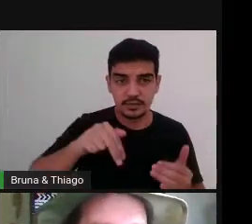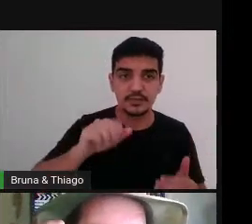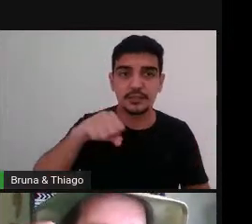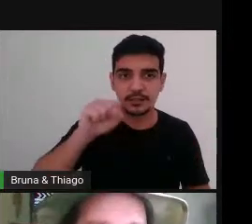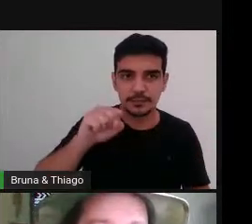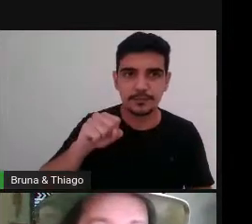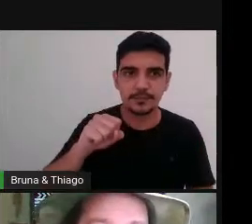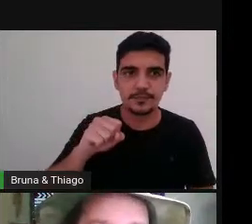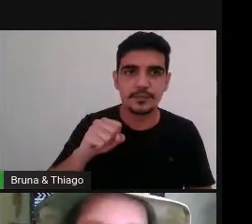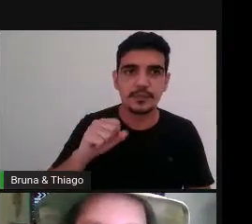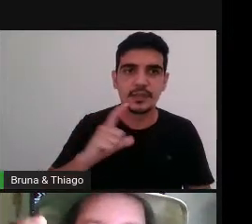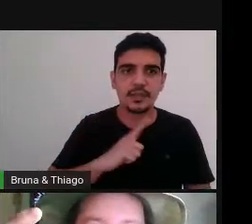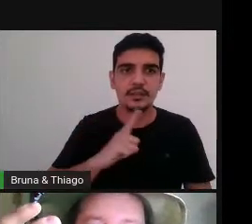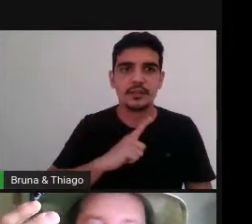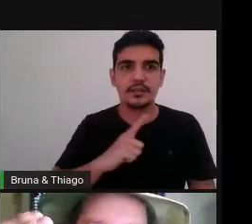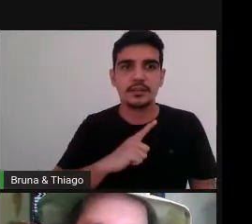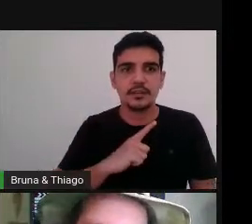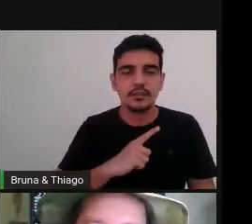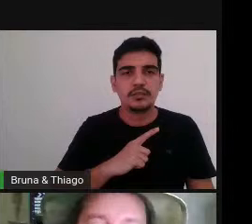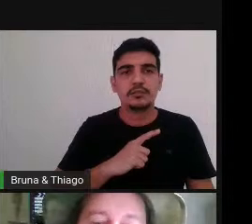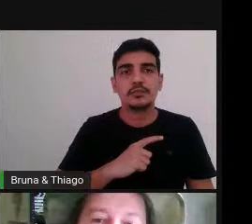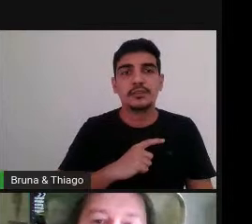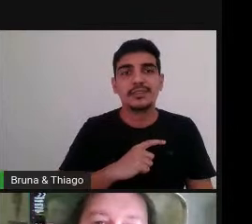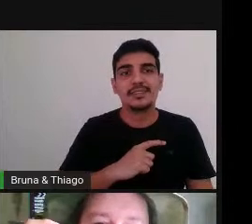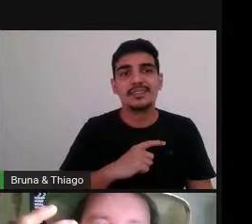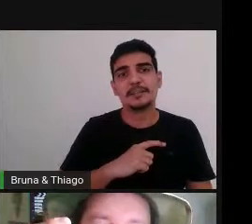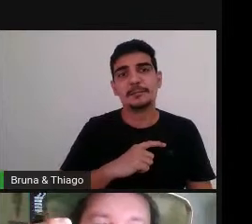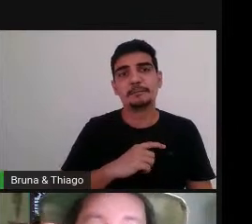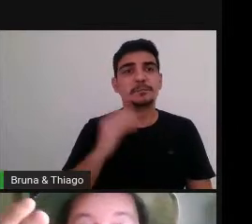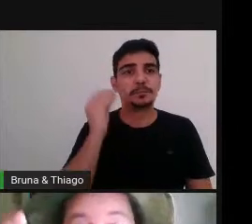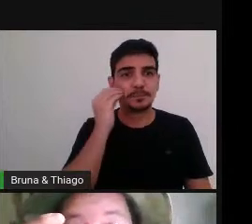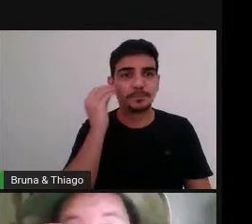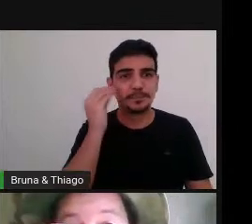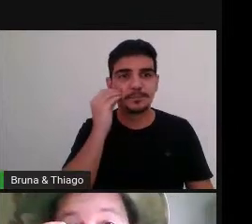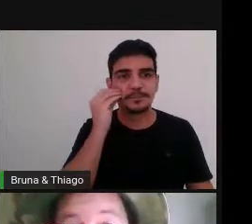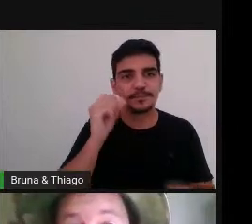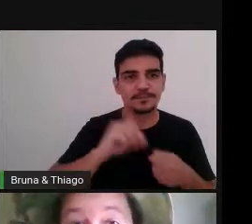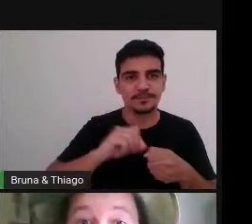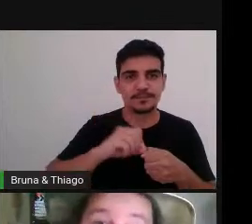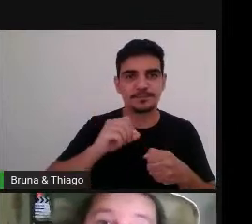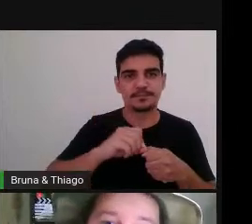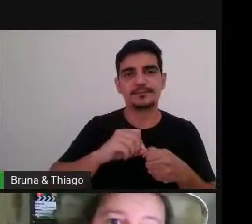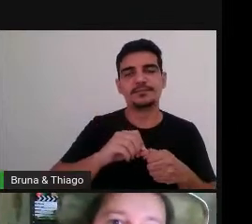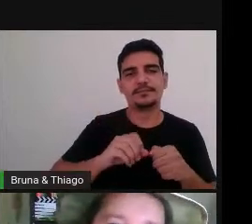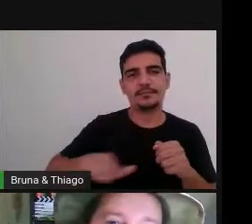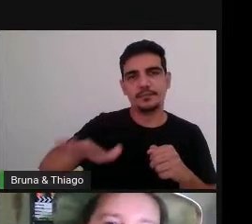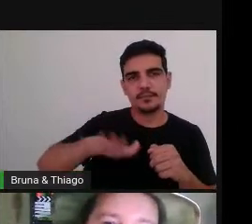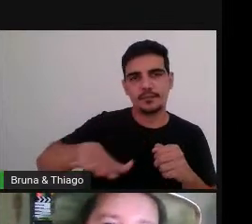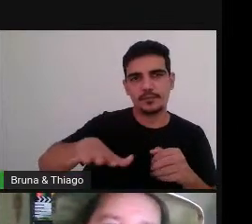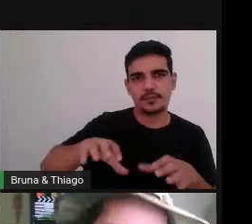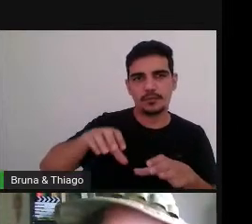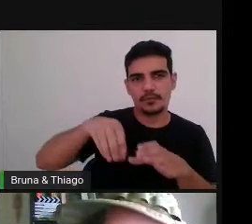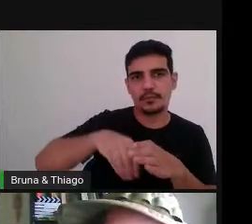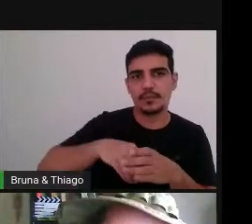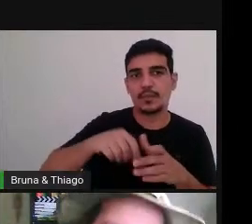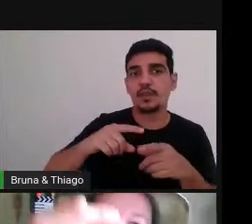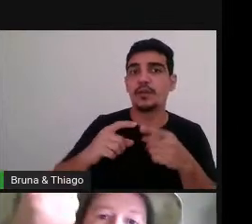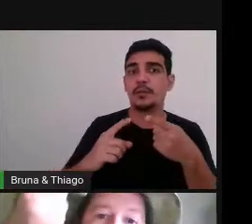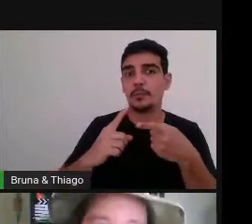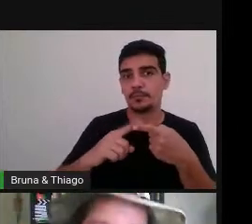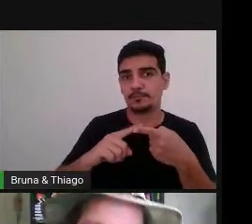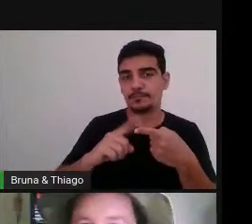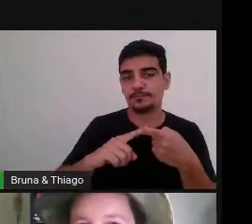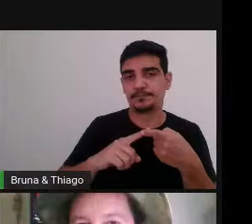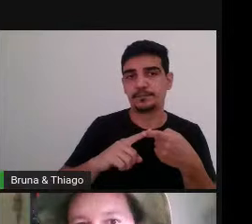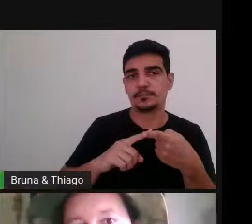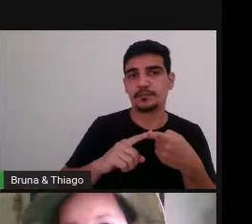Que tentam fazer o manuseio, ou a contenção, e tudo mais. Essa contenção, o animal pode morrer, e claro que